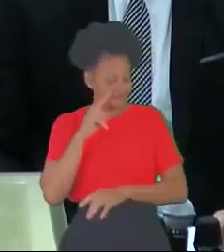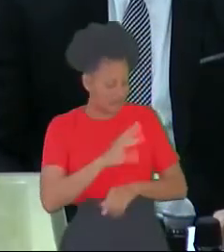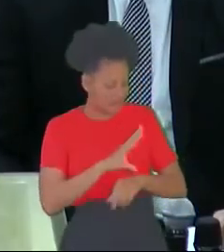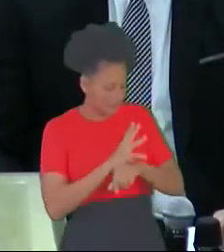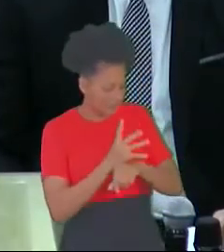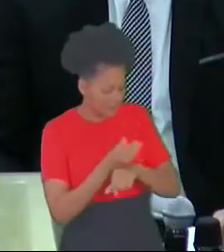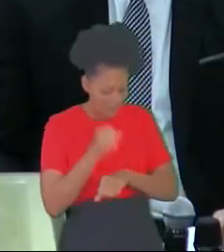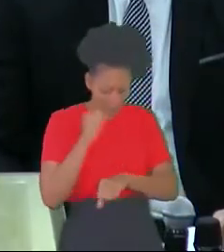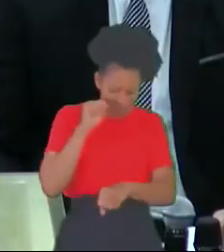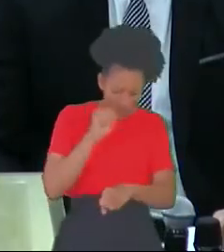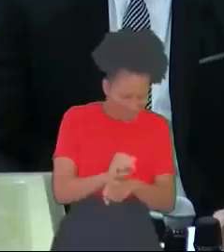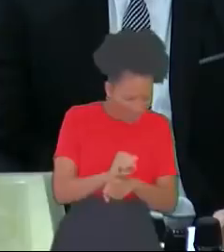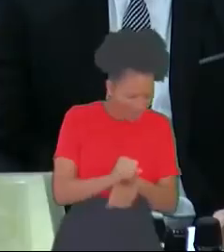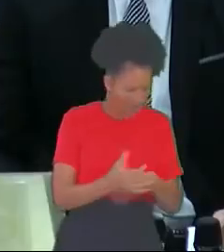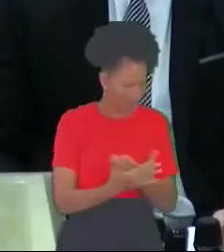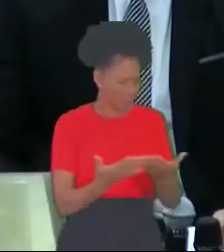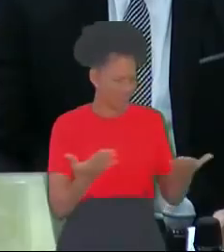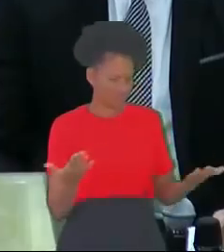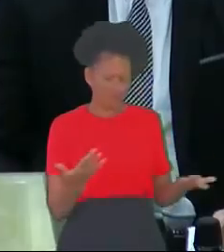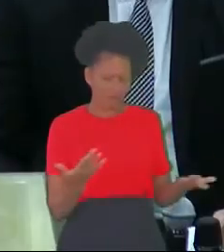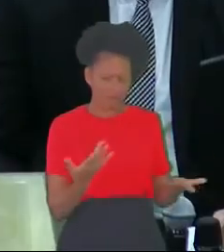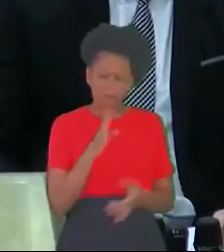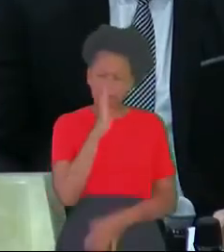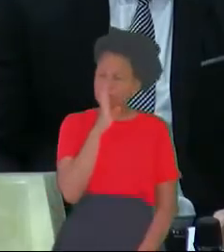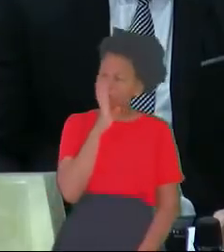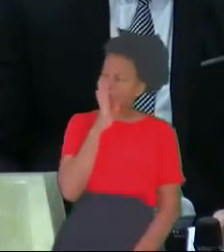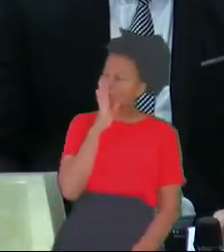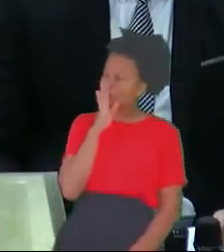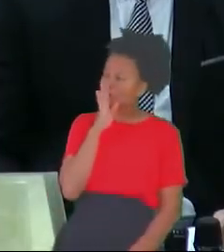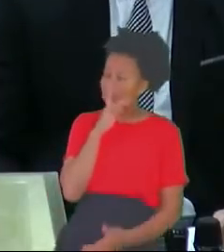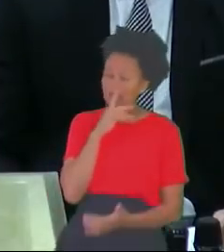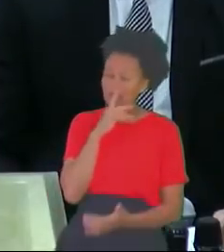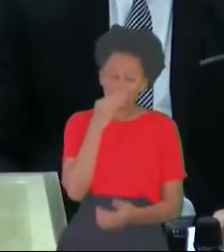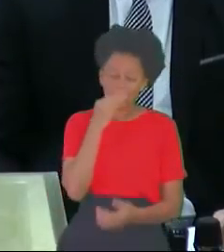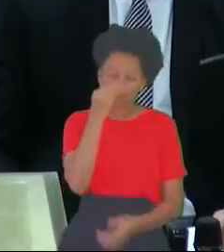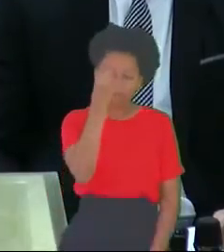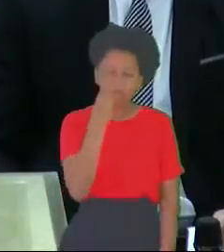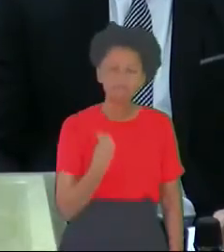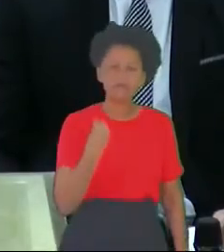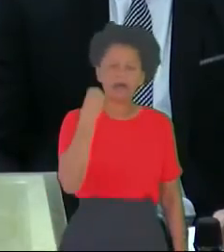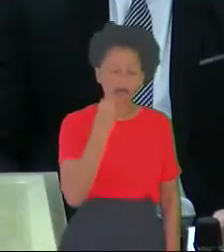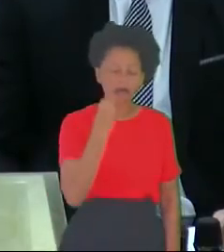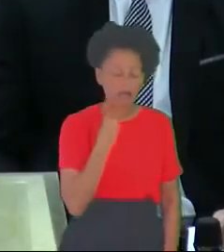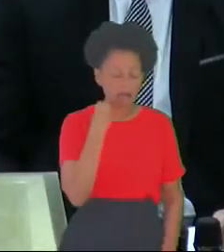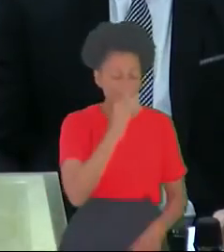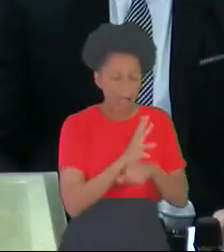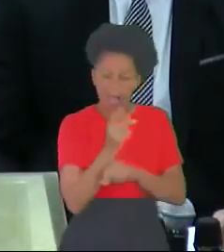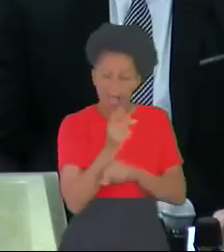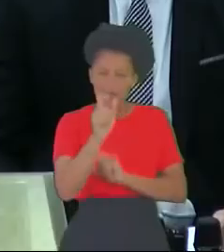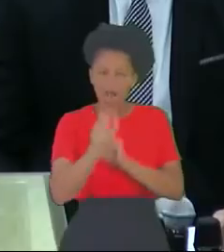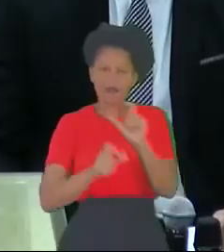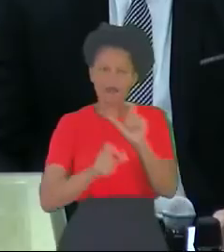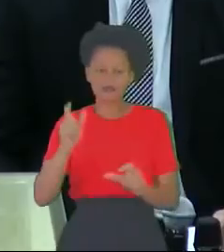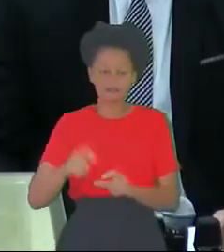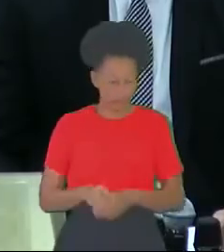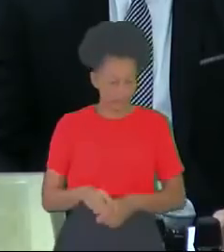igreja cochilante, ele vê a igreja fraquejante. Aí sabe o que é que ele faz? Ele mete o chicote. Ele